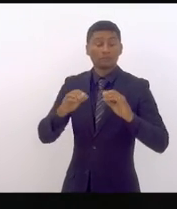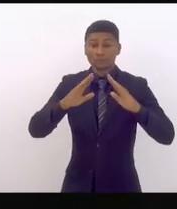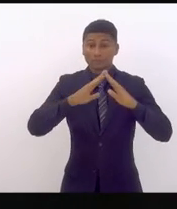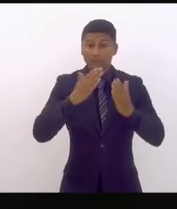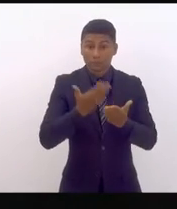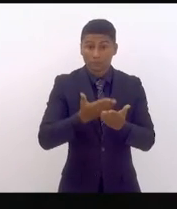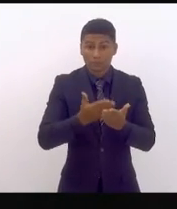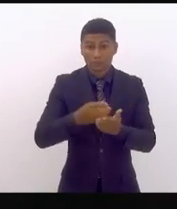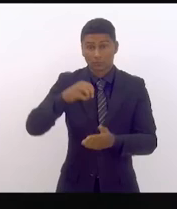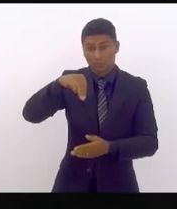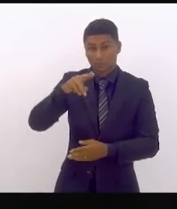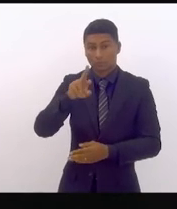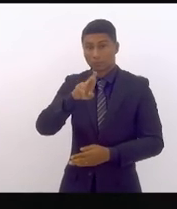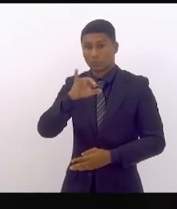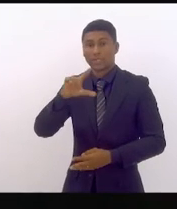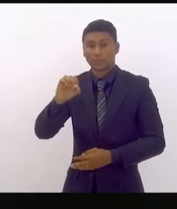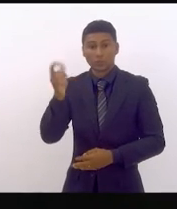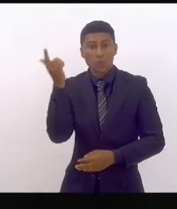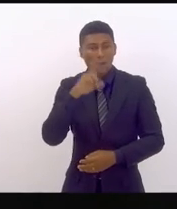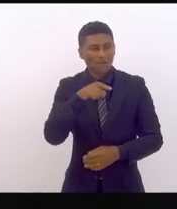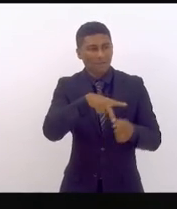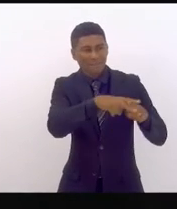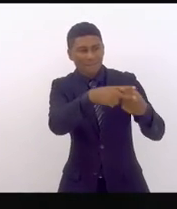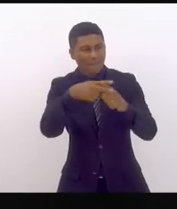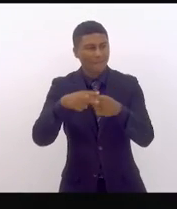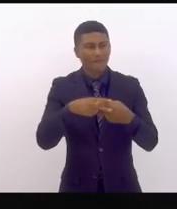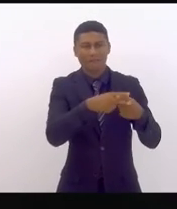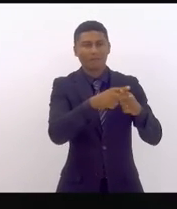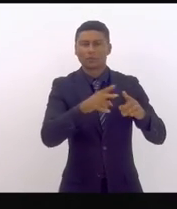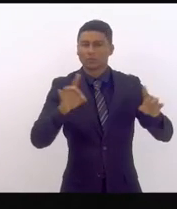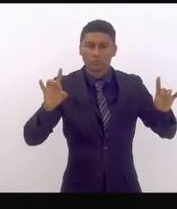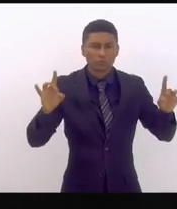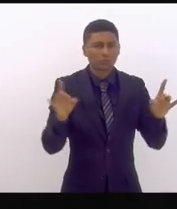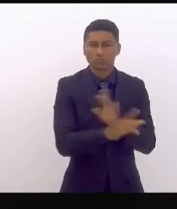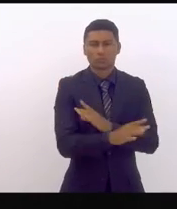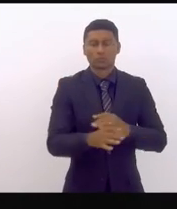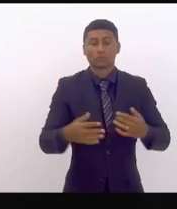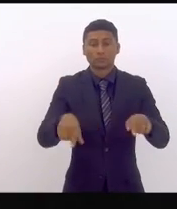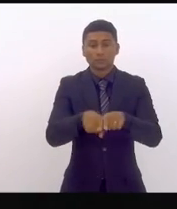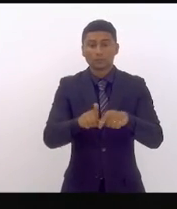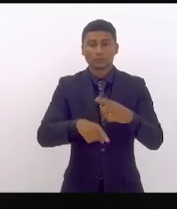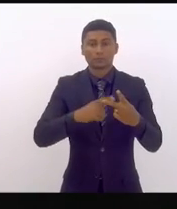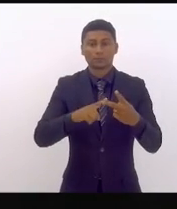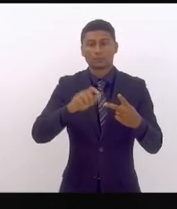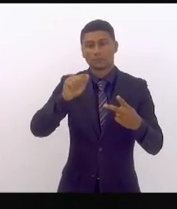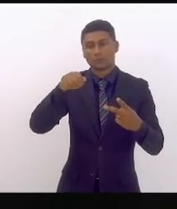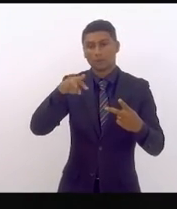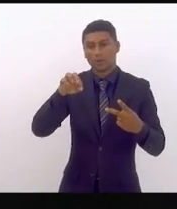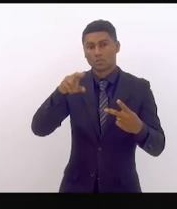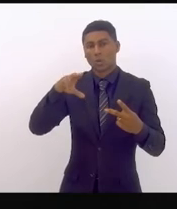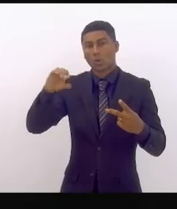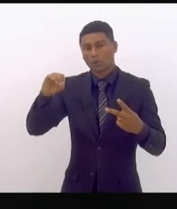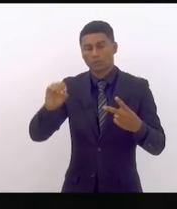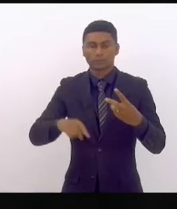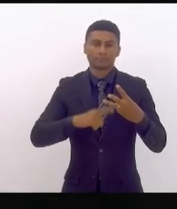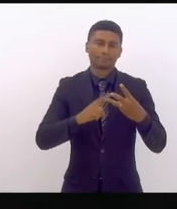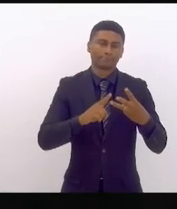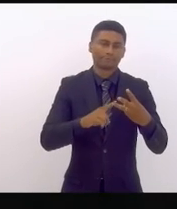no Centro de São João de Meriti todo reformado o Antônio Gonçalves em Coelho da Rocha Colégio